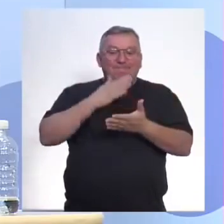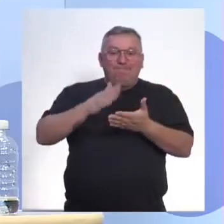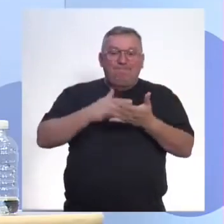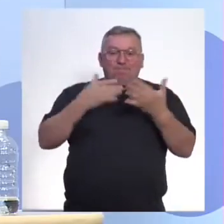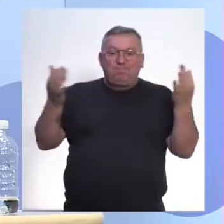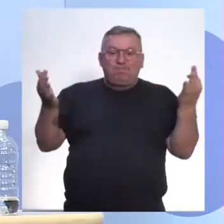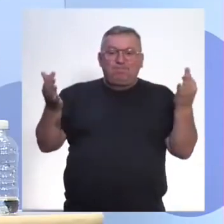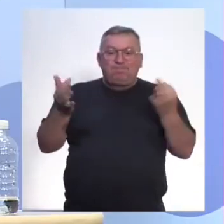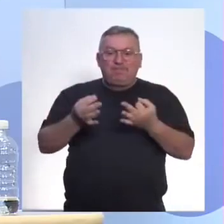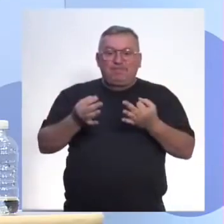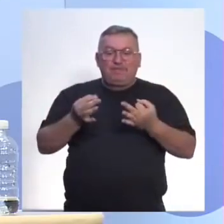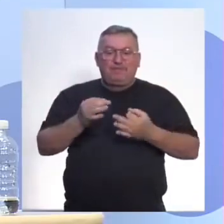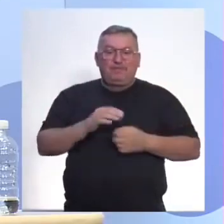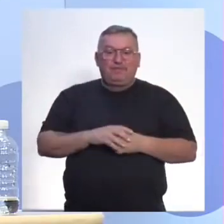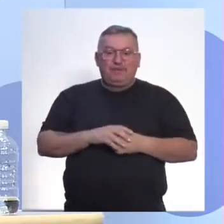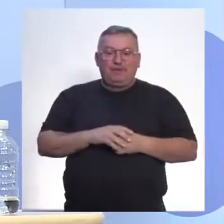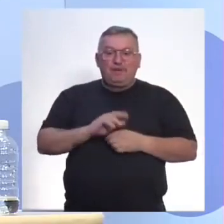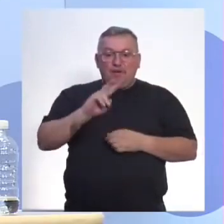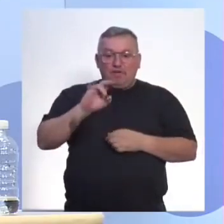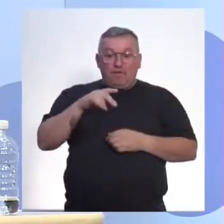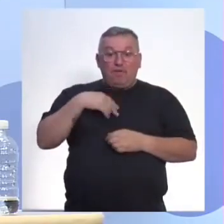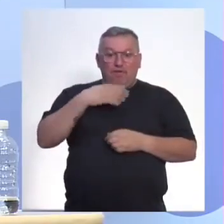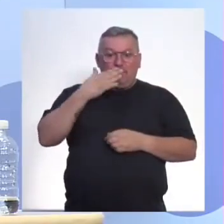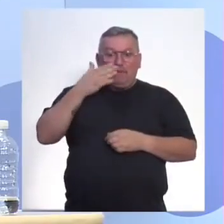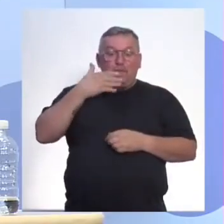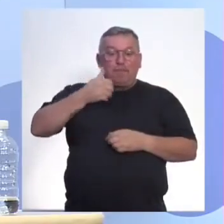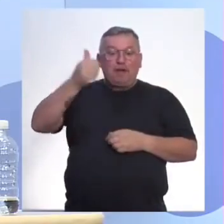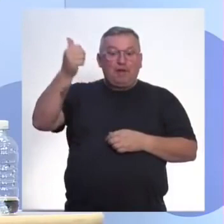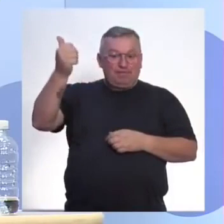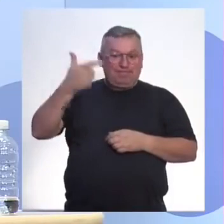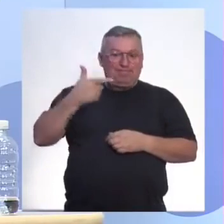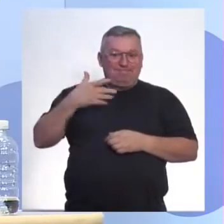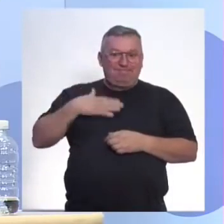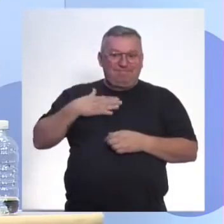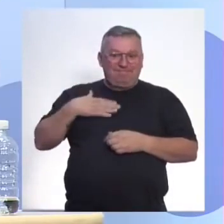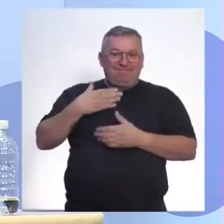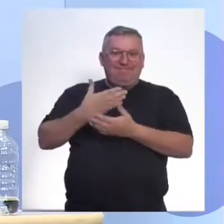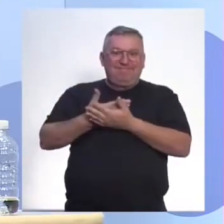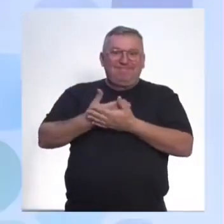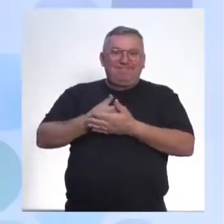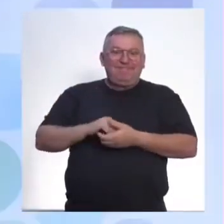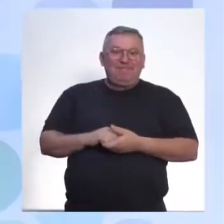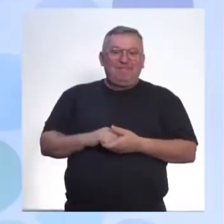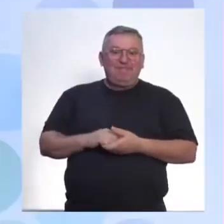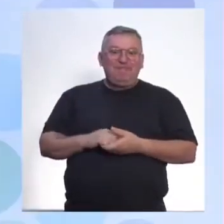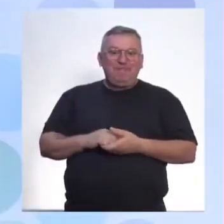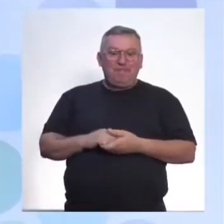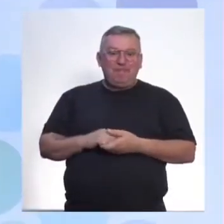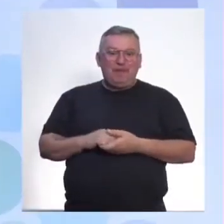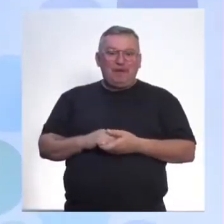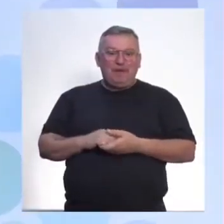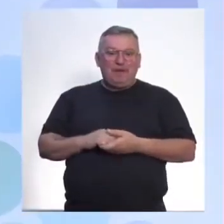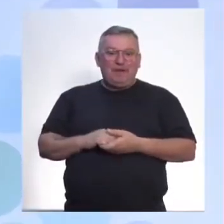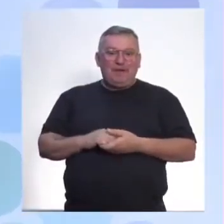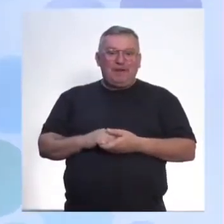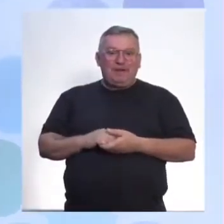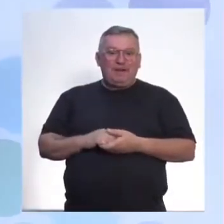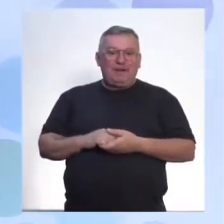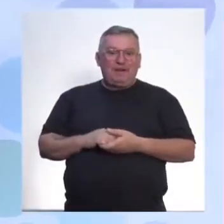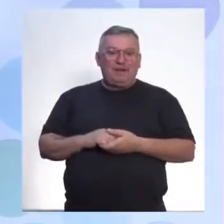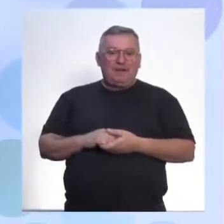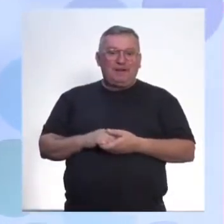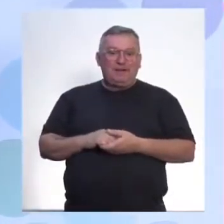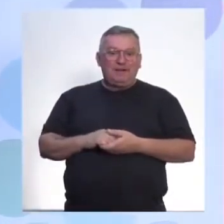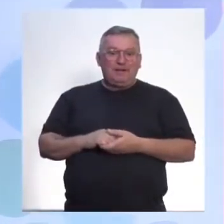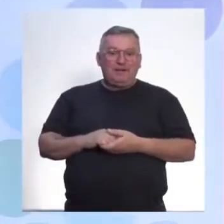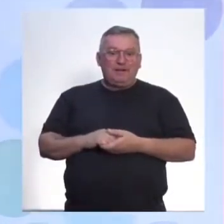mas muito bem feitos. Vou até confessar que é melhor que os meus no tempo de escola. Os meus eram bem feitos, tudo bem? Ó,